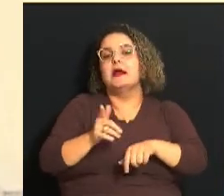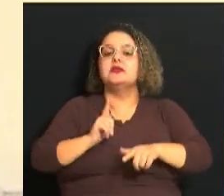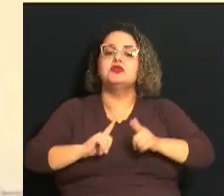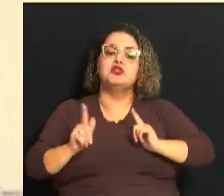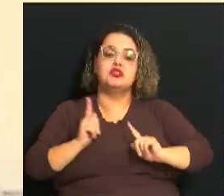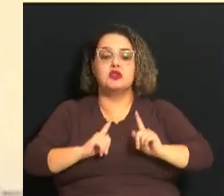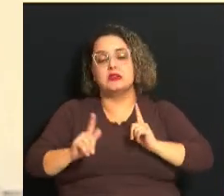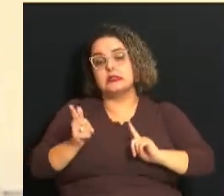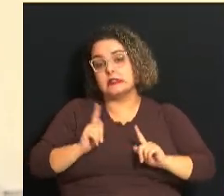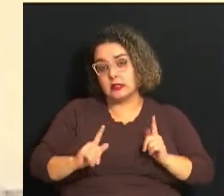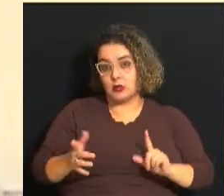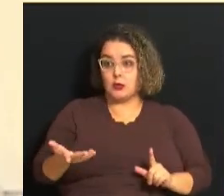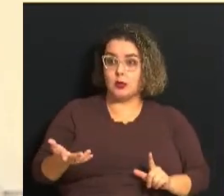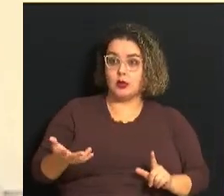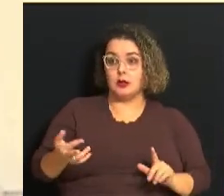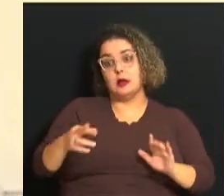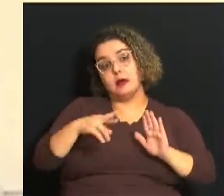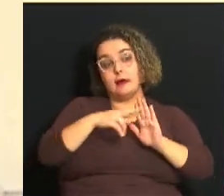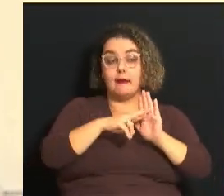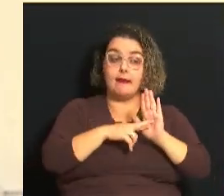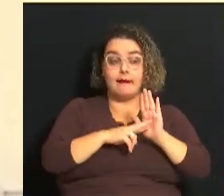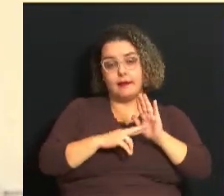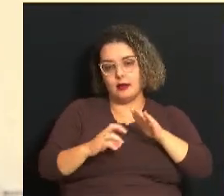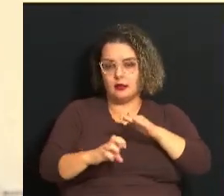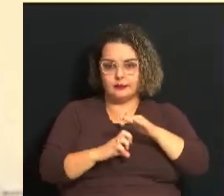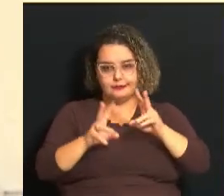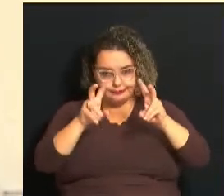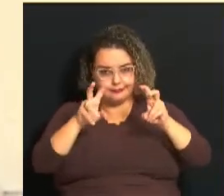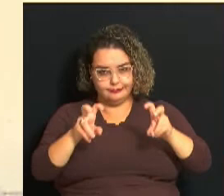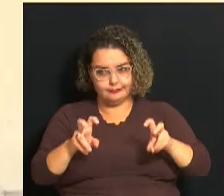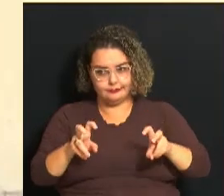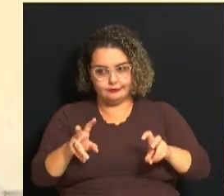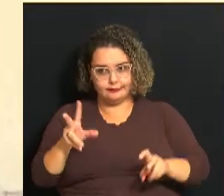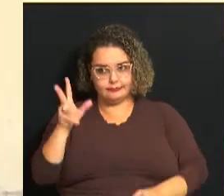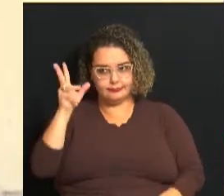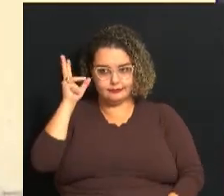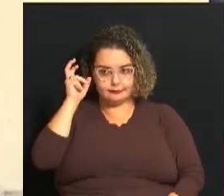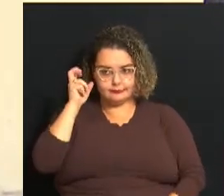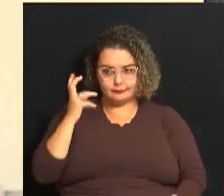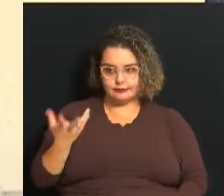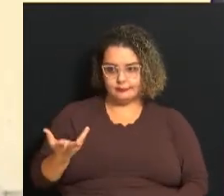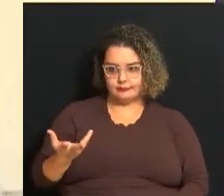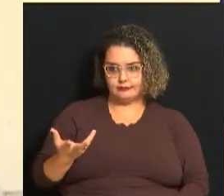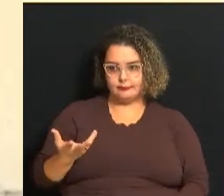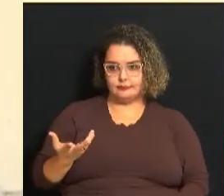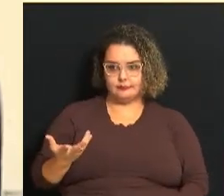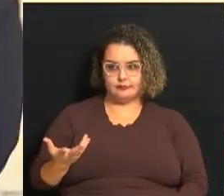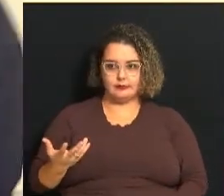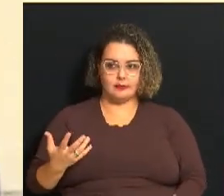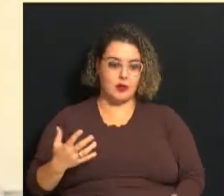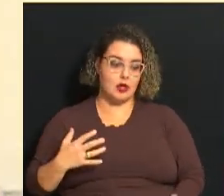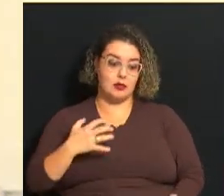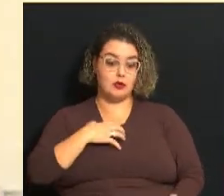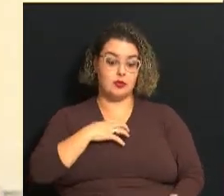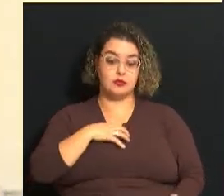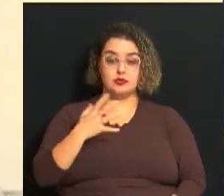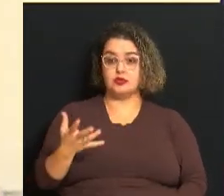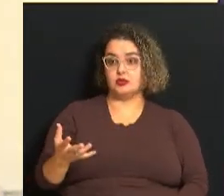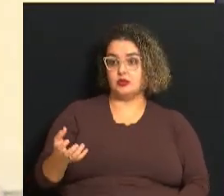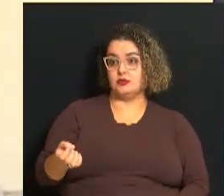de regras da empresa esses termos que vocês vão ouvir é um procedimento uma nova